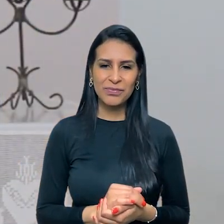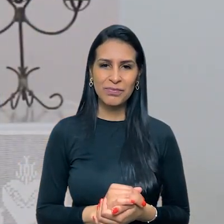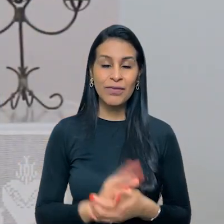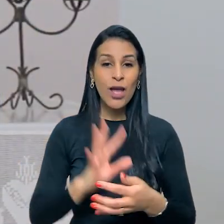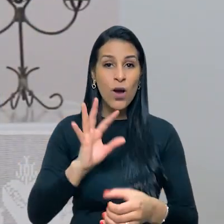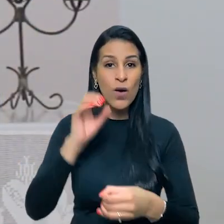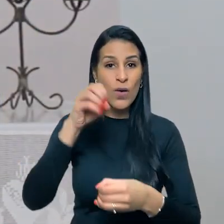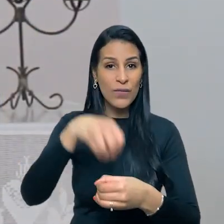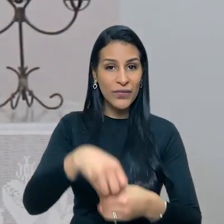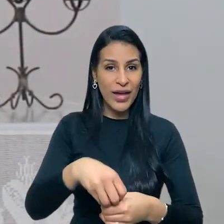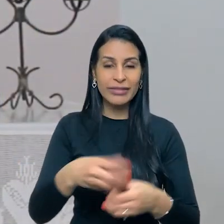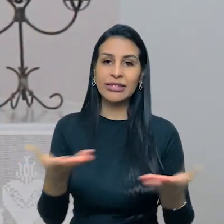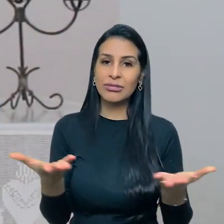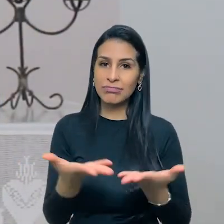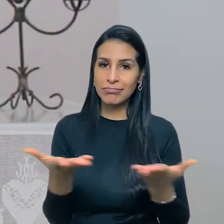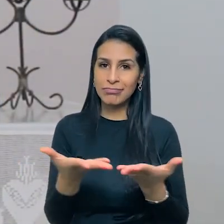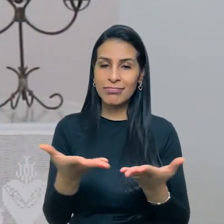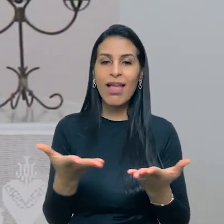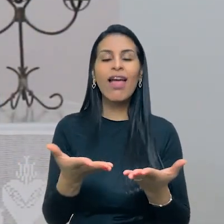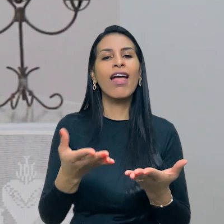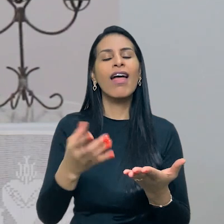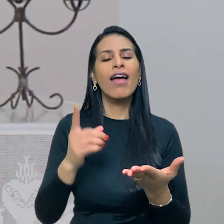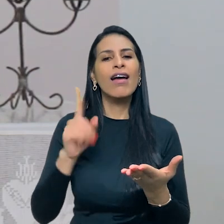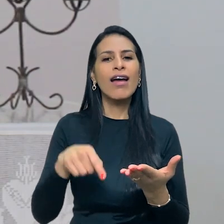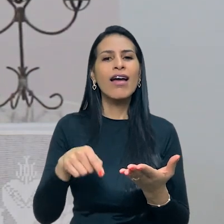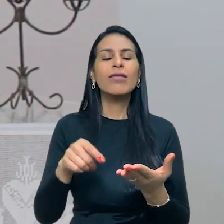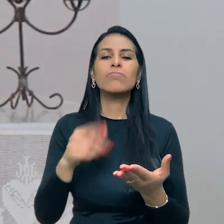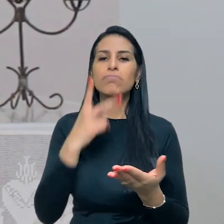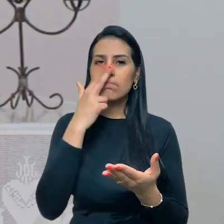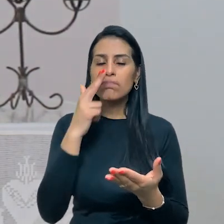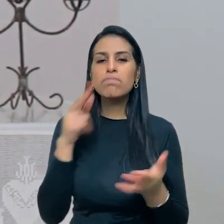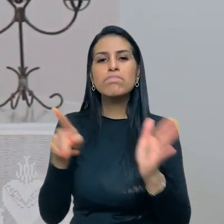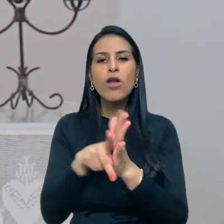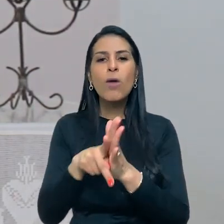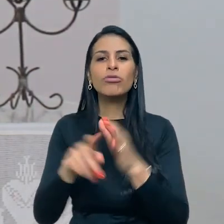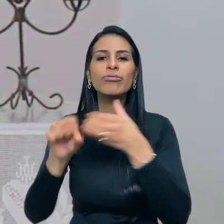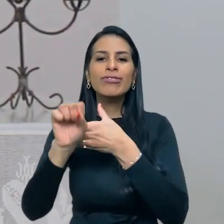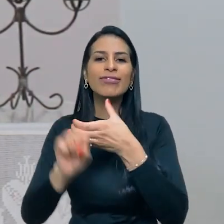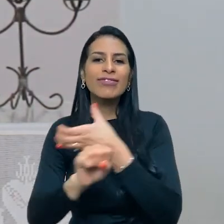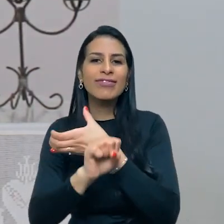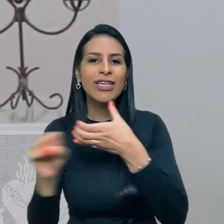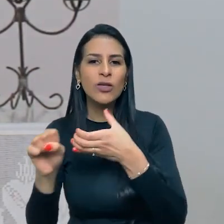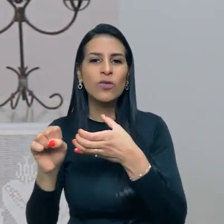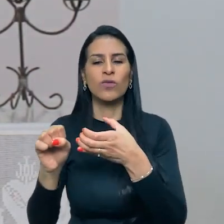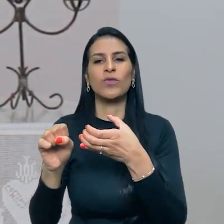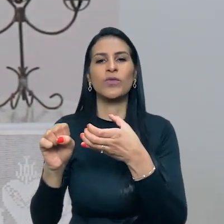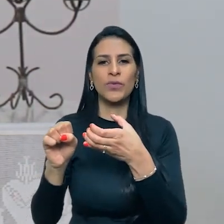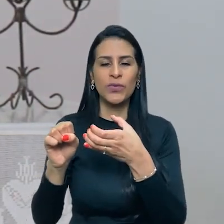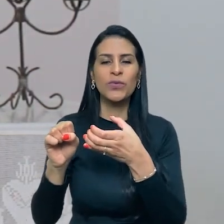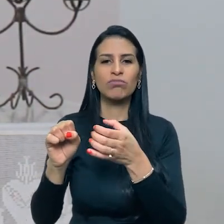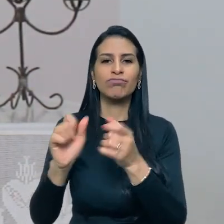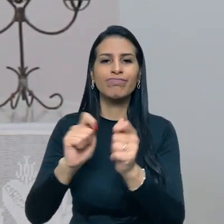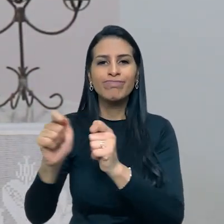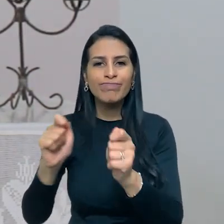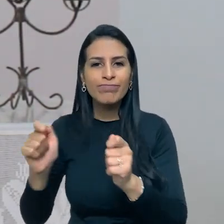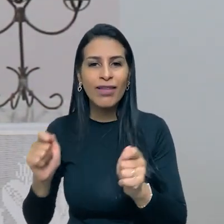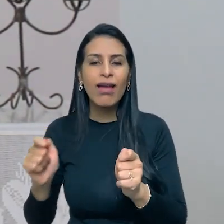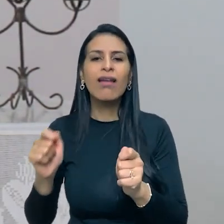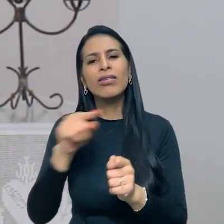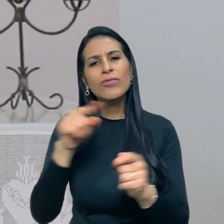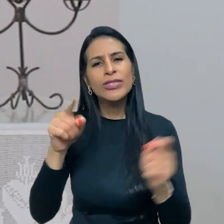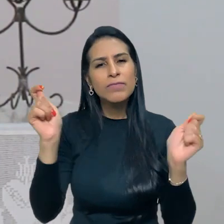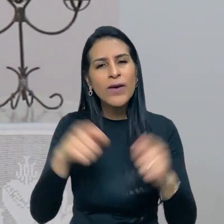Deste final de semana é destinada pelo próprio sínodo, que você possa ofertar com generosidade